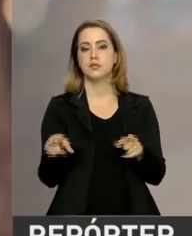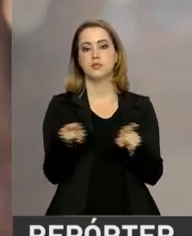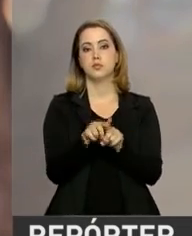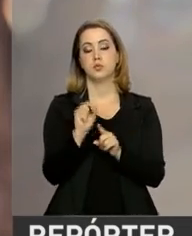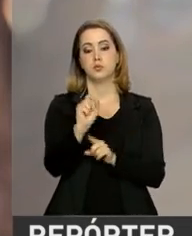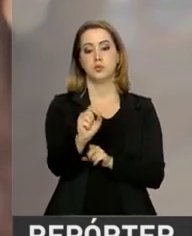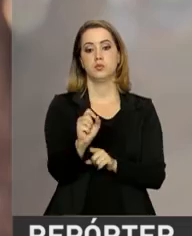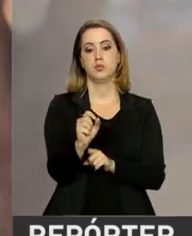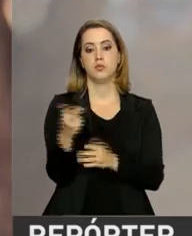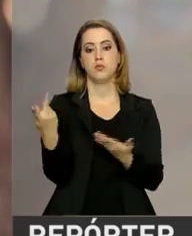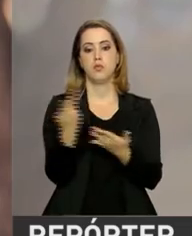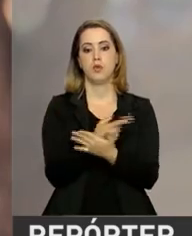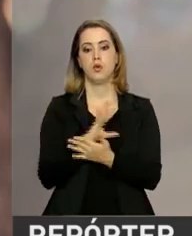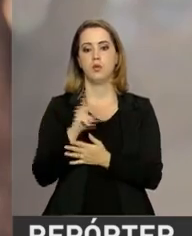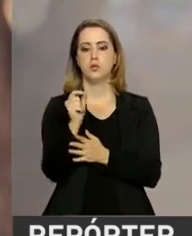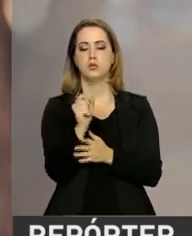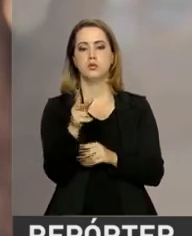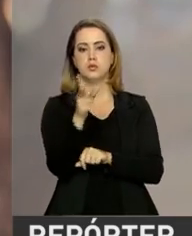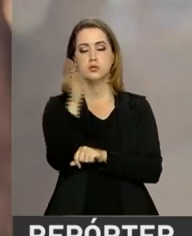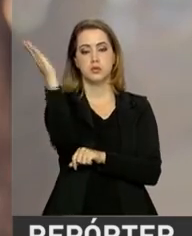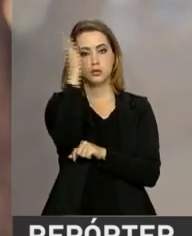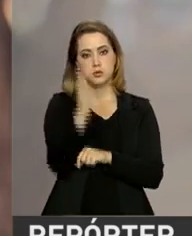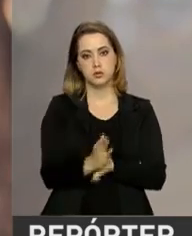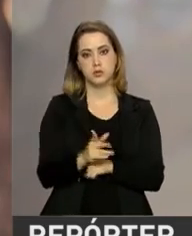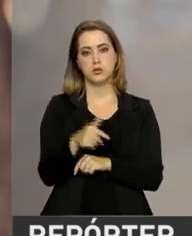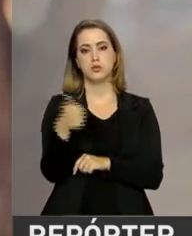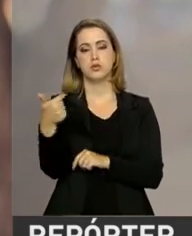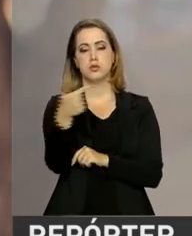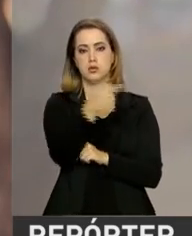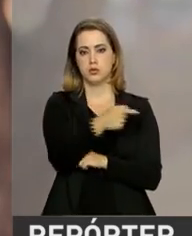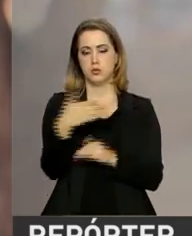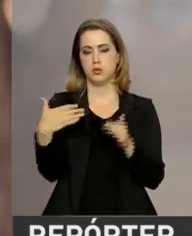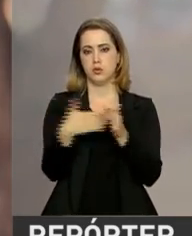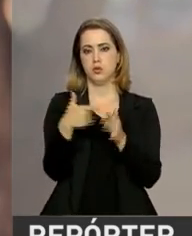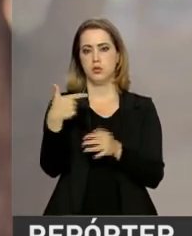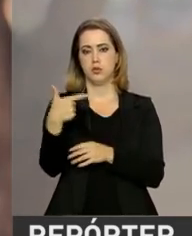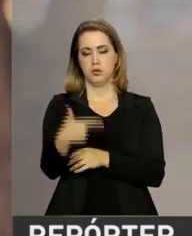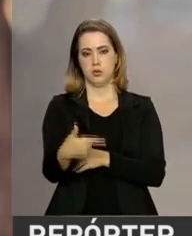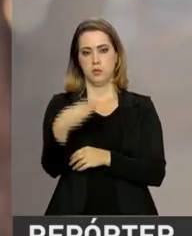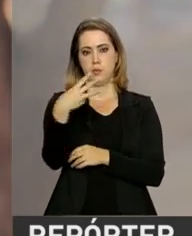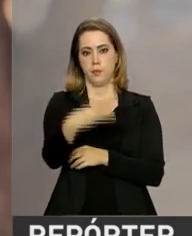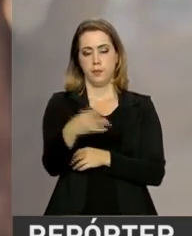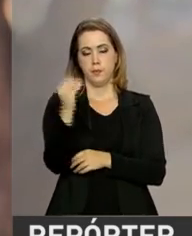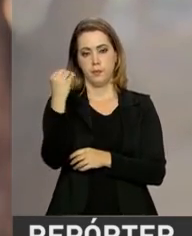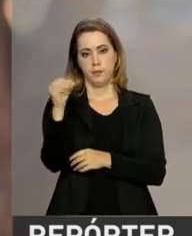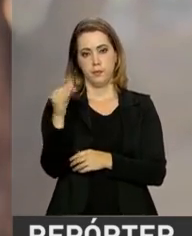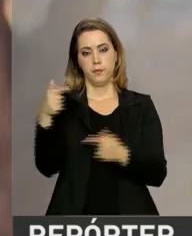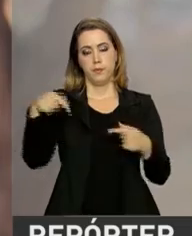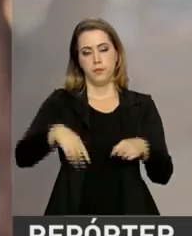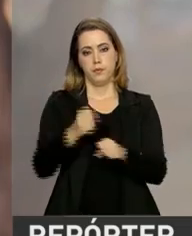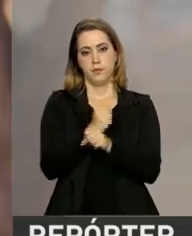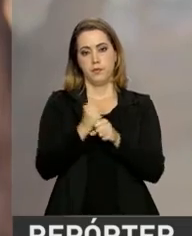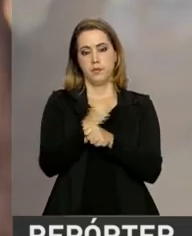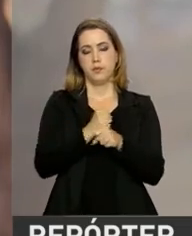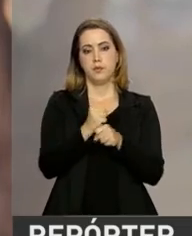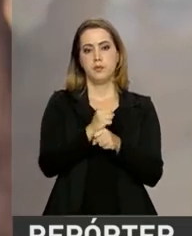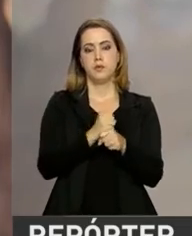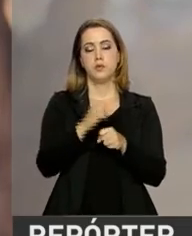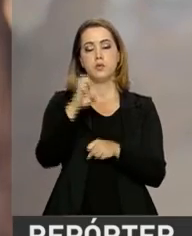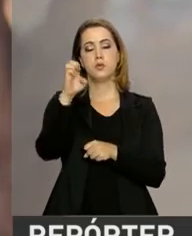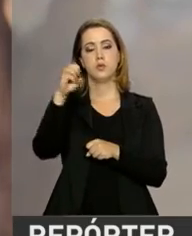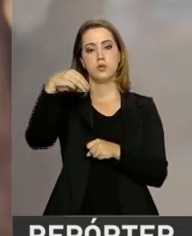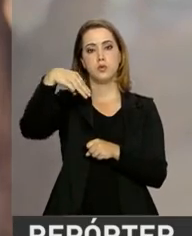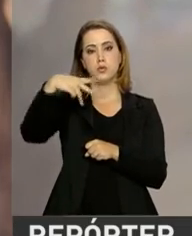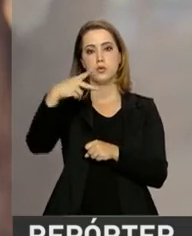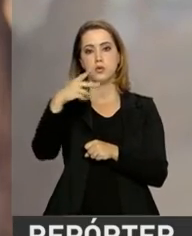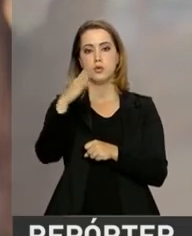e tecnologia acontece em todo o brasil do dia 17 ao dia 23 de outubro esse ano a grande parceira do evento é a embrapa que